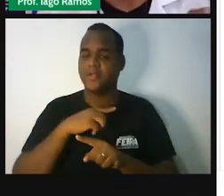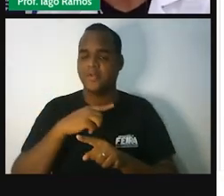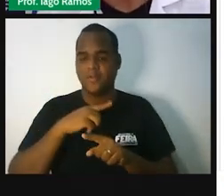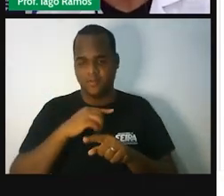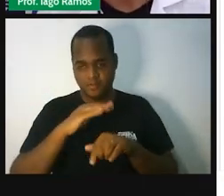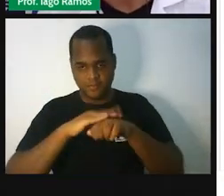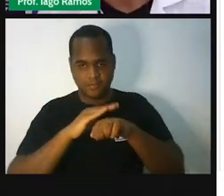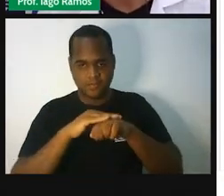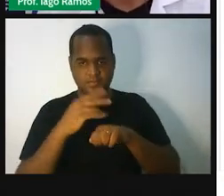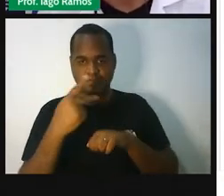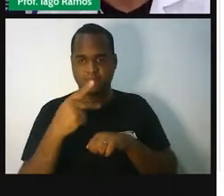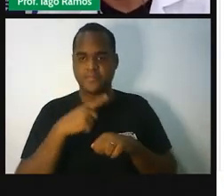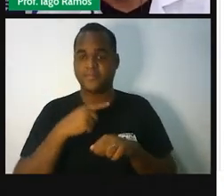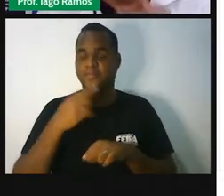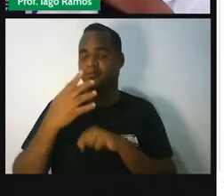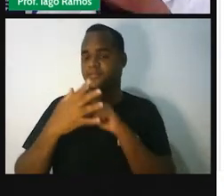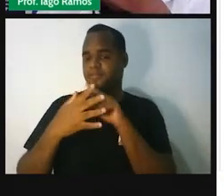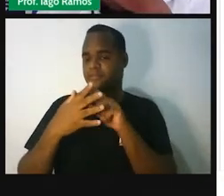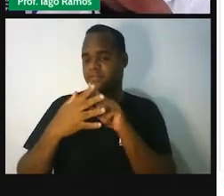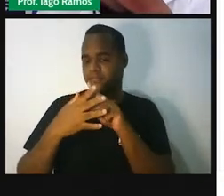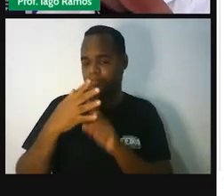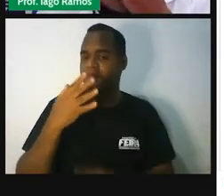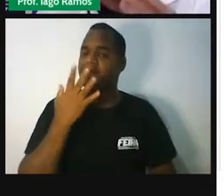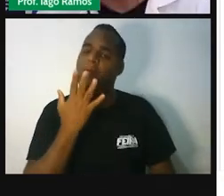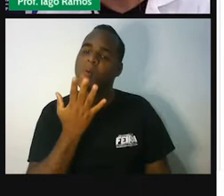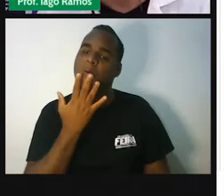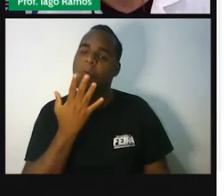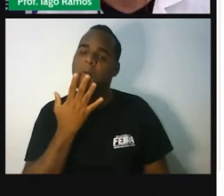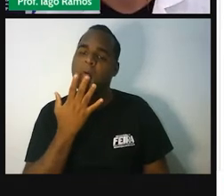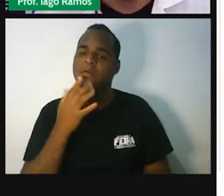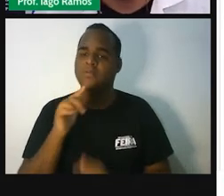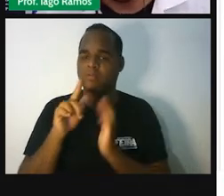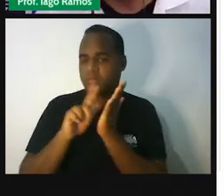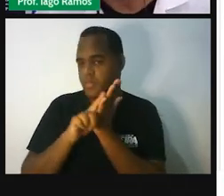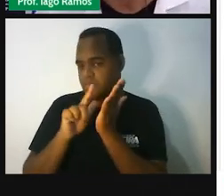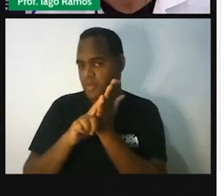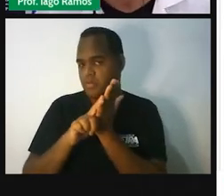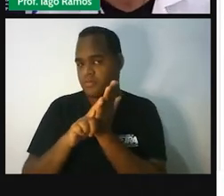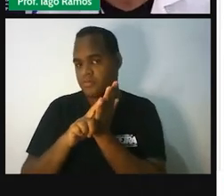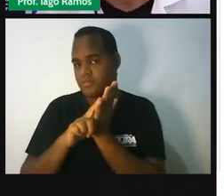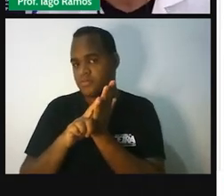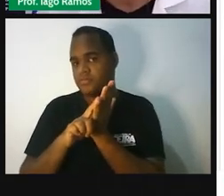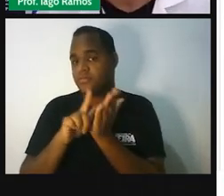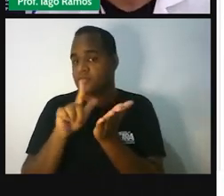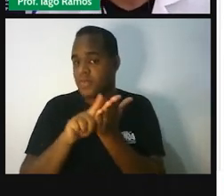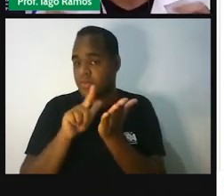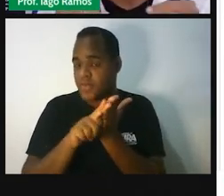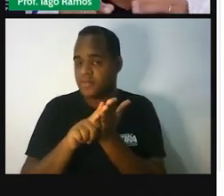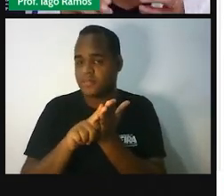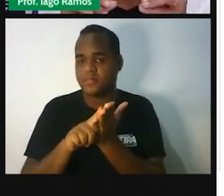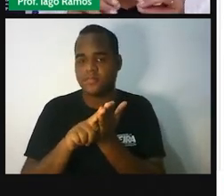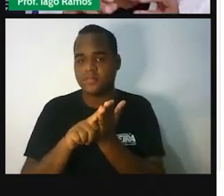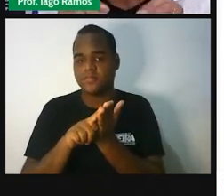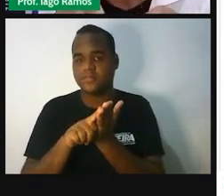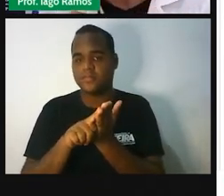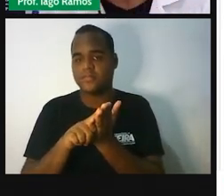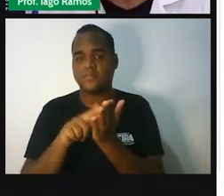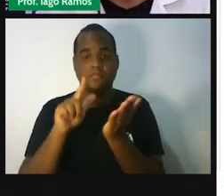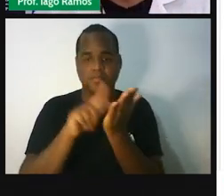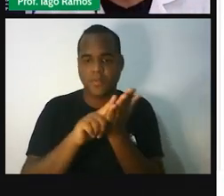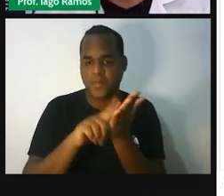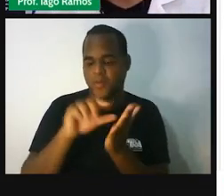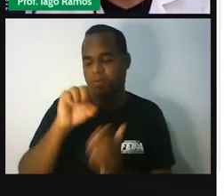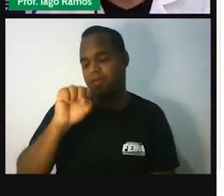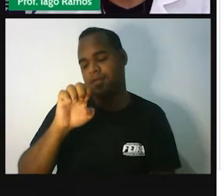tem quatro cores diferentes de papel de seda. Na minha época, a gente fazia as pipas com aquele papelzinho fininho,